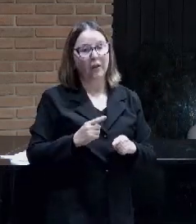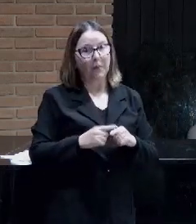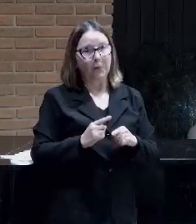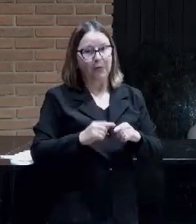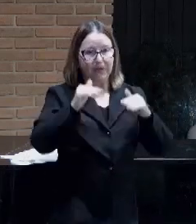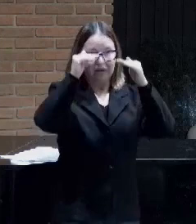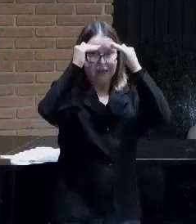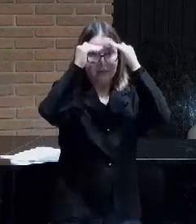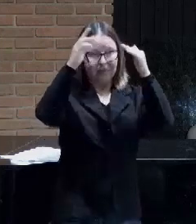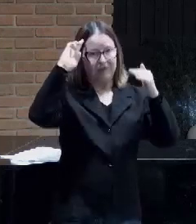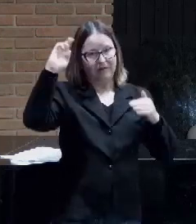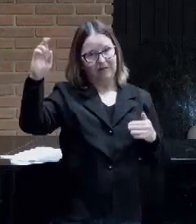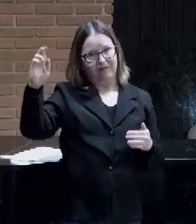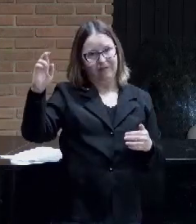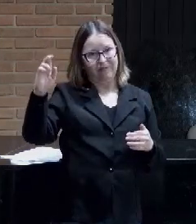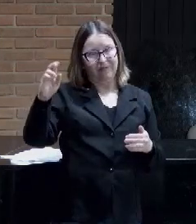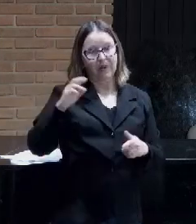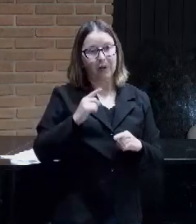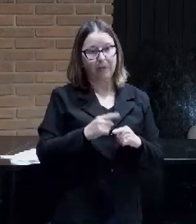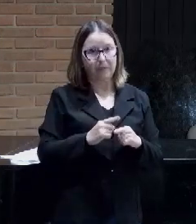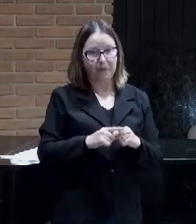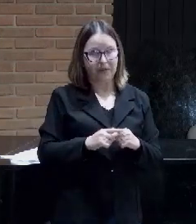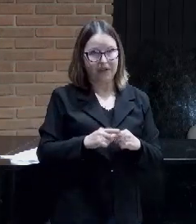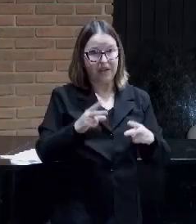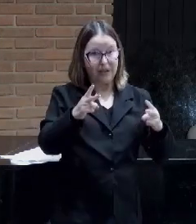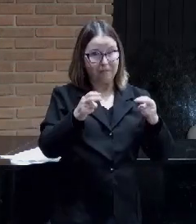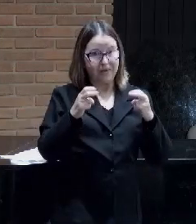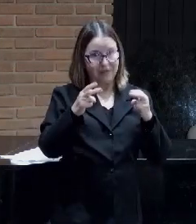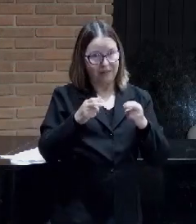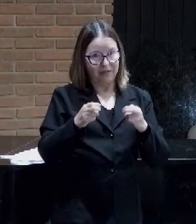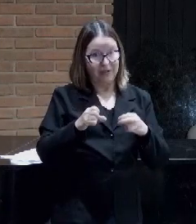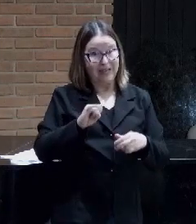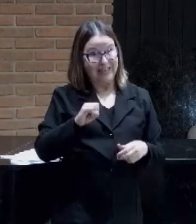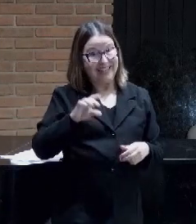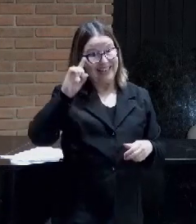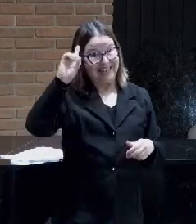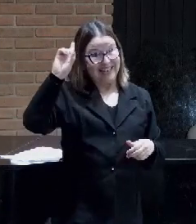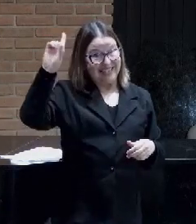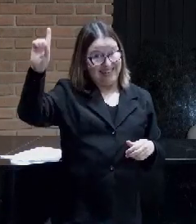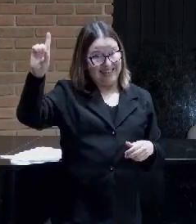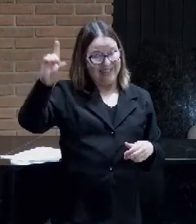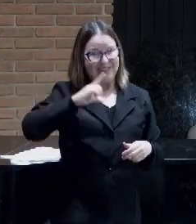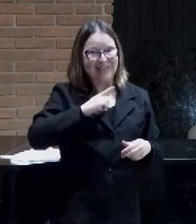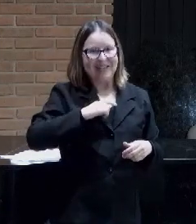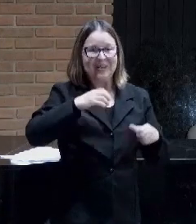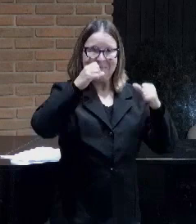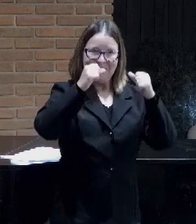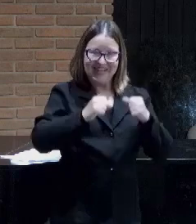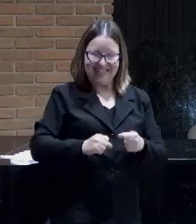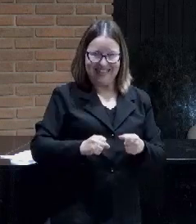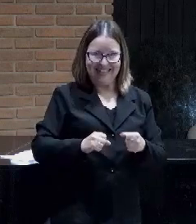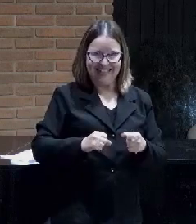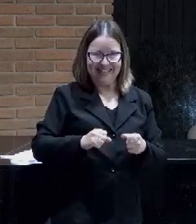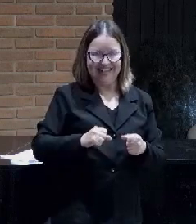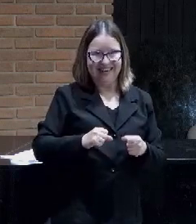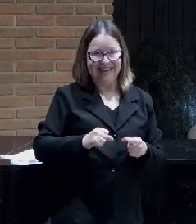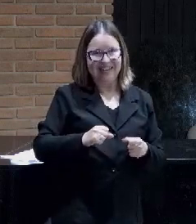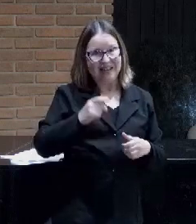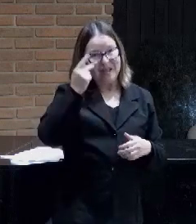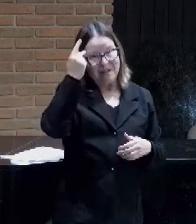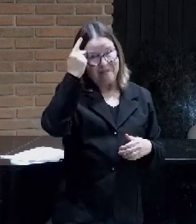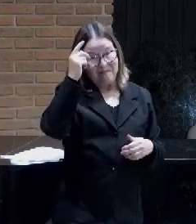quê? Porque eles perceberam que se Deus tinha poder para fazer com que houvesse tempestade no mar em questão